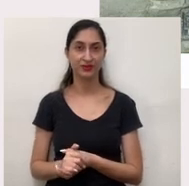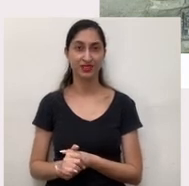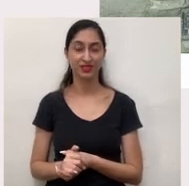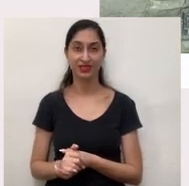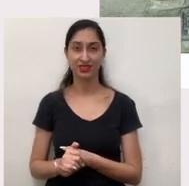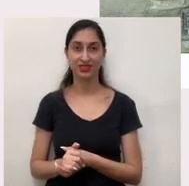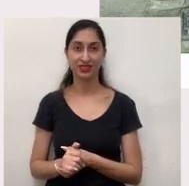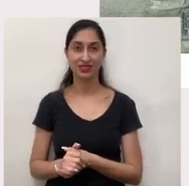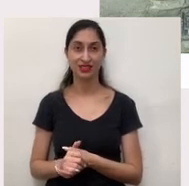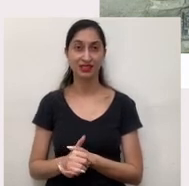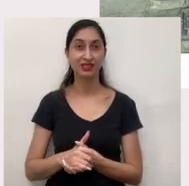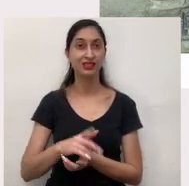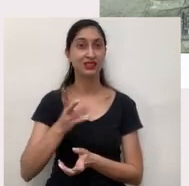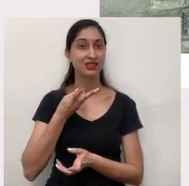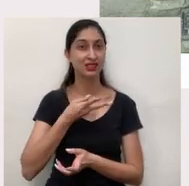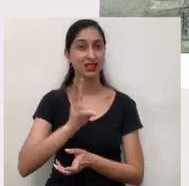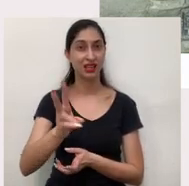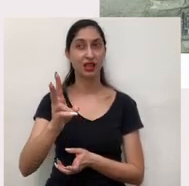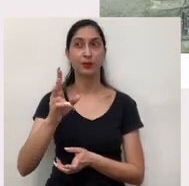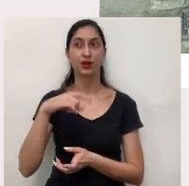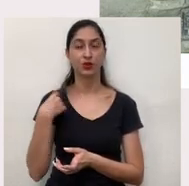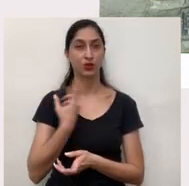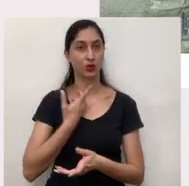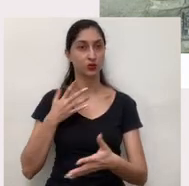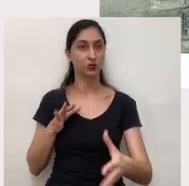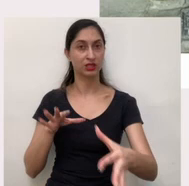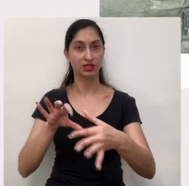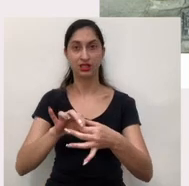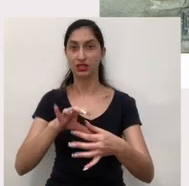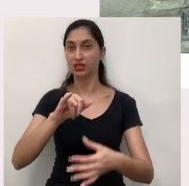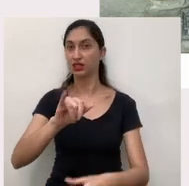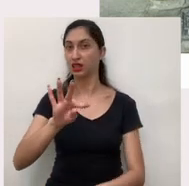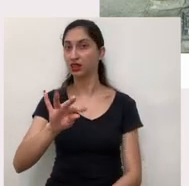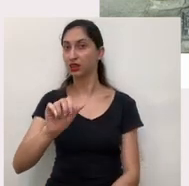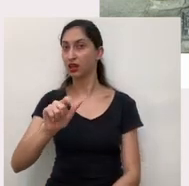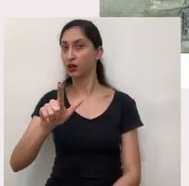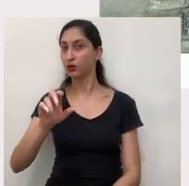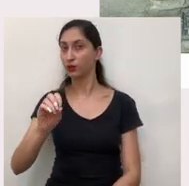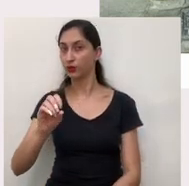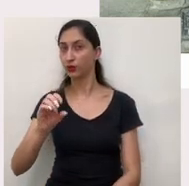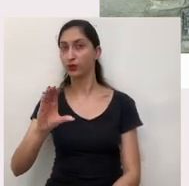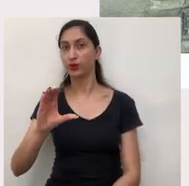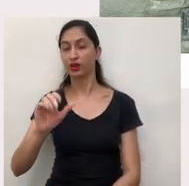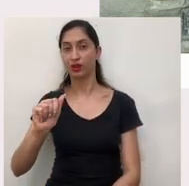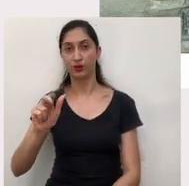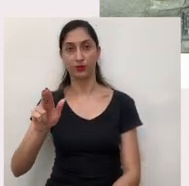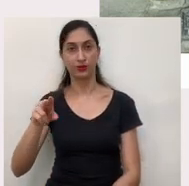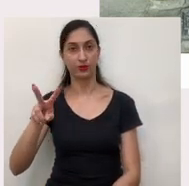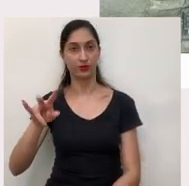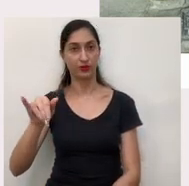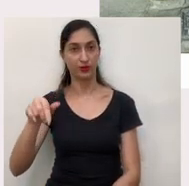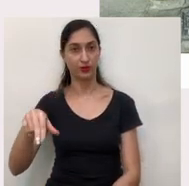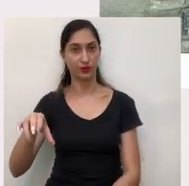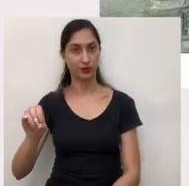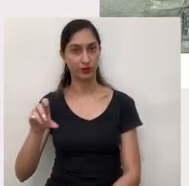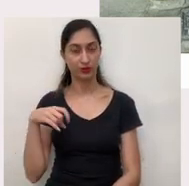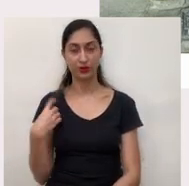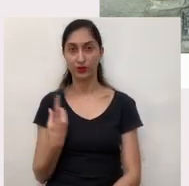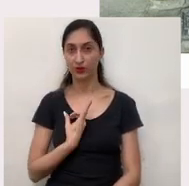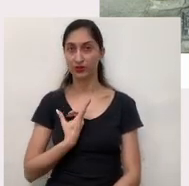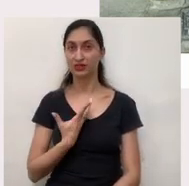esse recorrer, né, ao Ítalo Calvino, né, nesse livro, enfim, seminal, importantíssimo, né, para todo mundo que